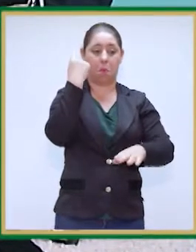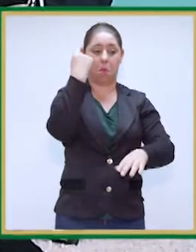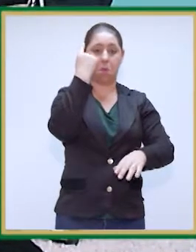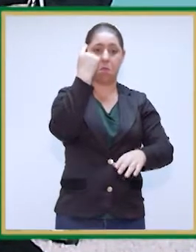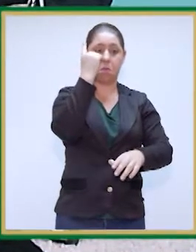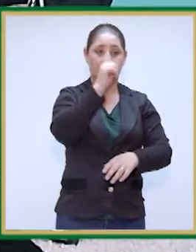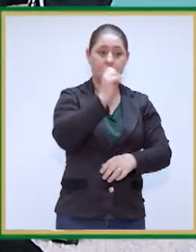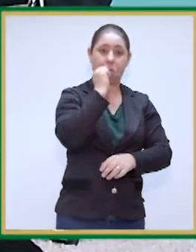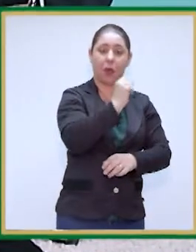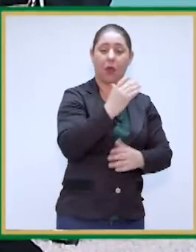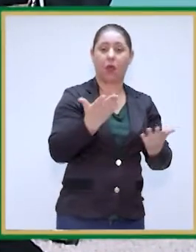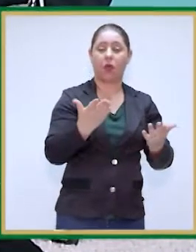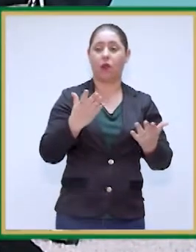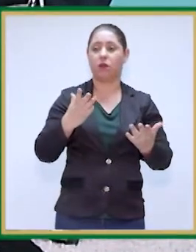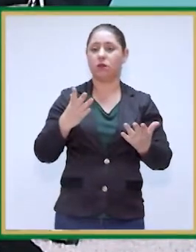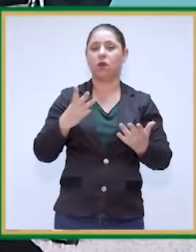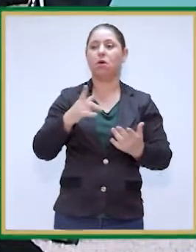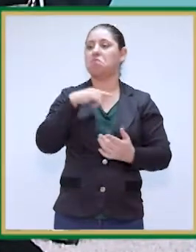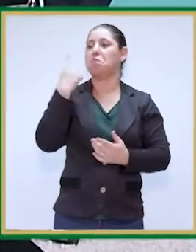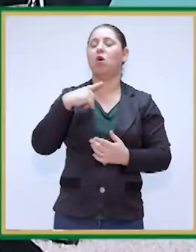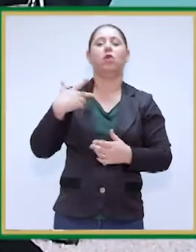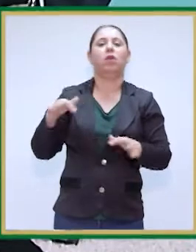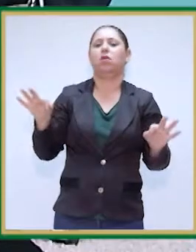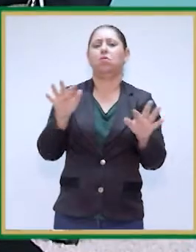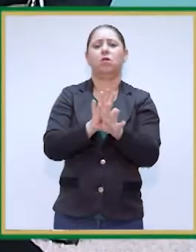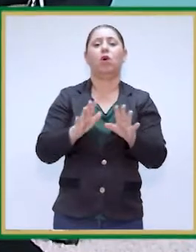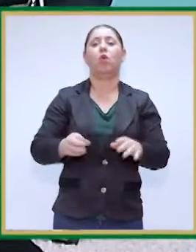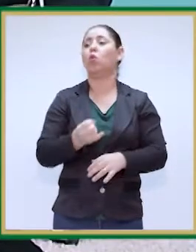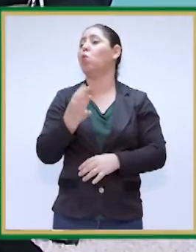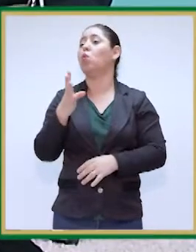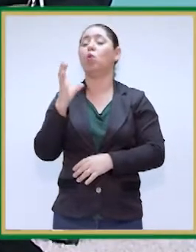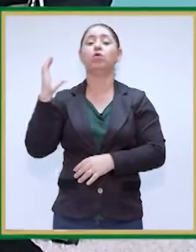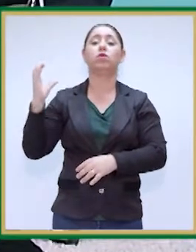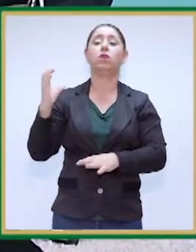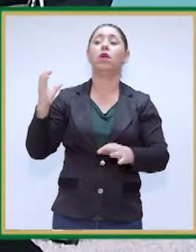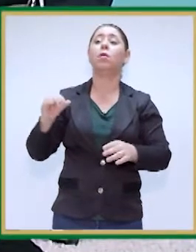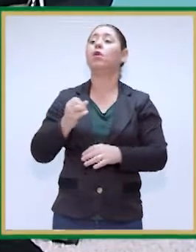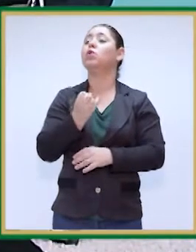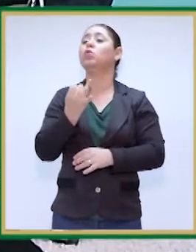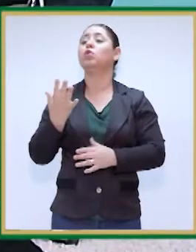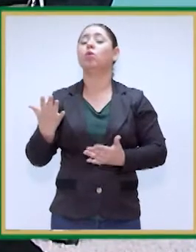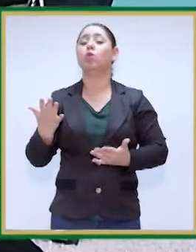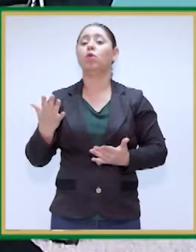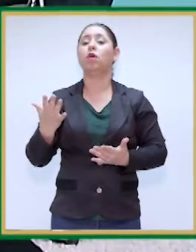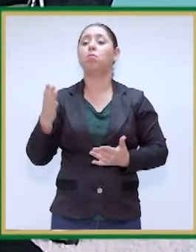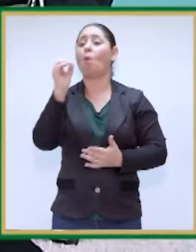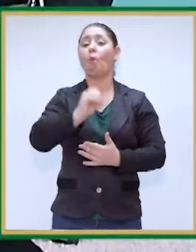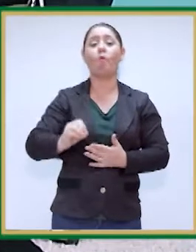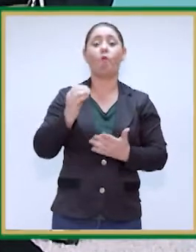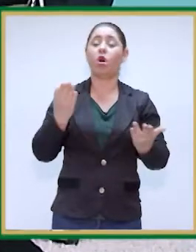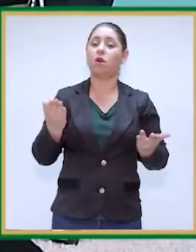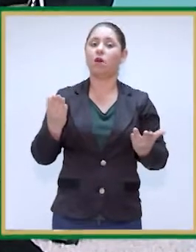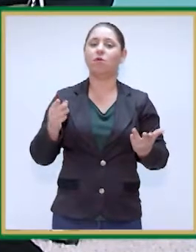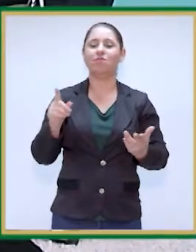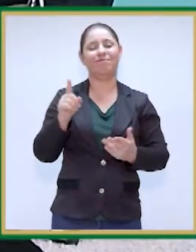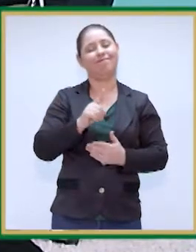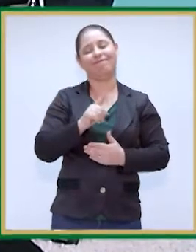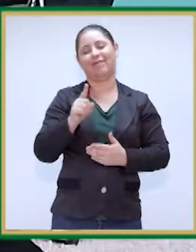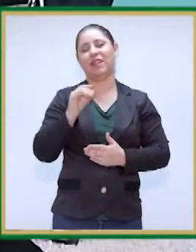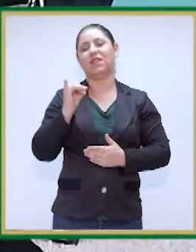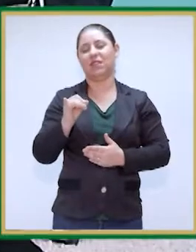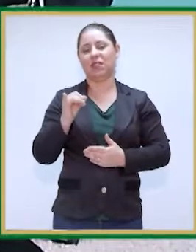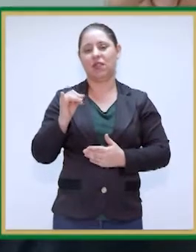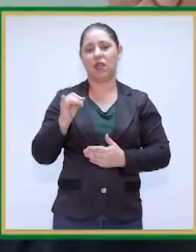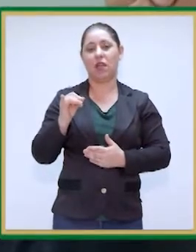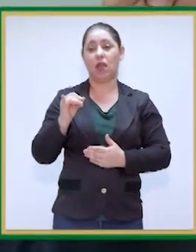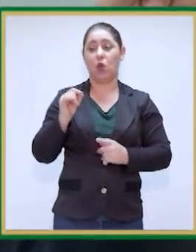gravidade da pena, a gente estava lá na pena de morte e quantos crimes ocorreriam? Nossa, Zero. Zero, pequeno. Então,